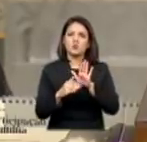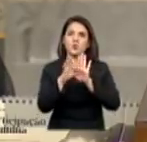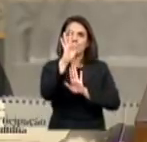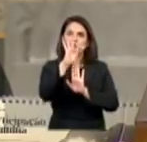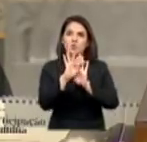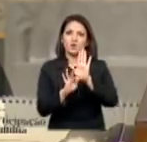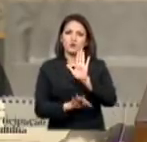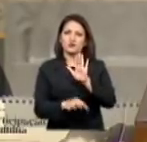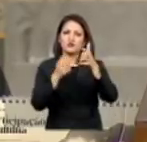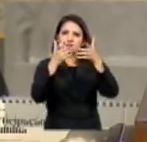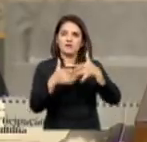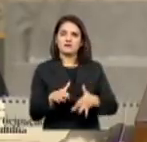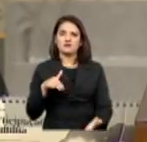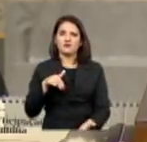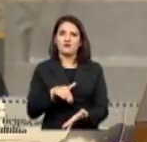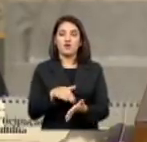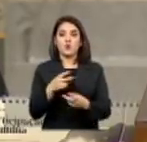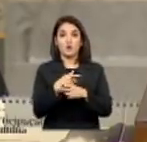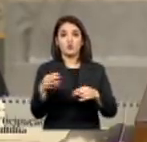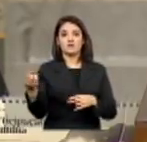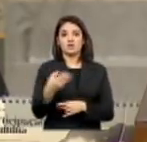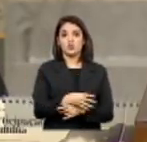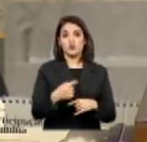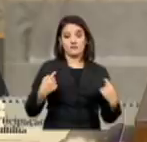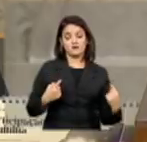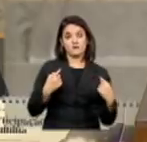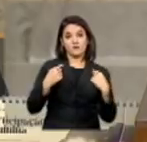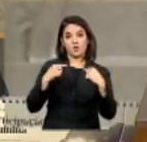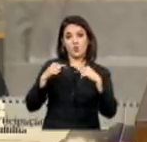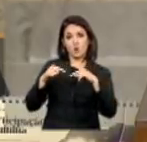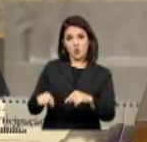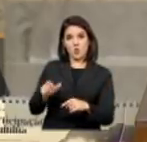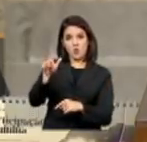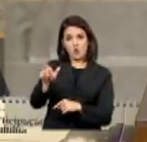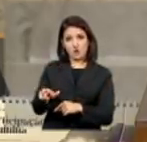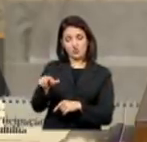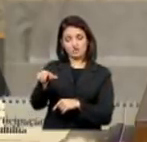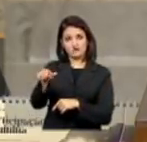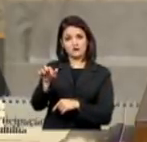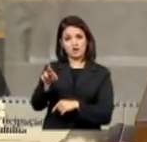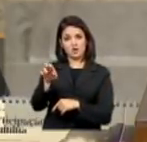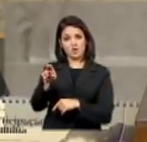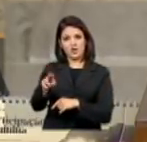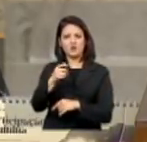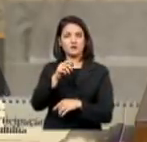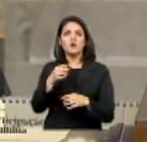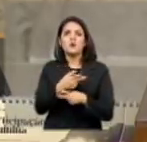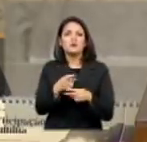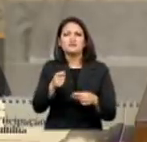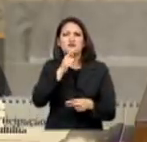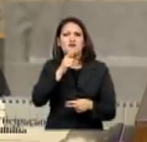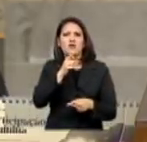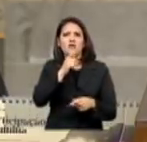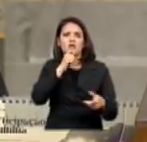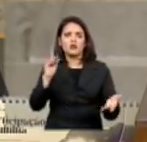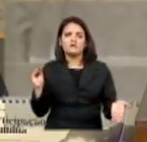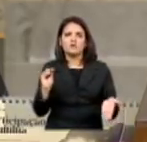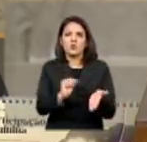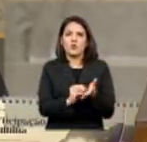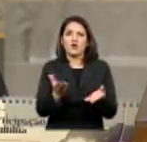fatos novos contra os réus delatados ou seja parte que ainda não haviam sido negados no curso do